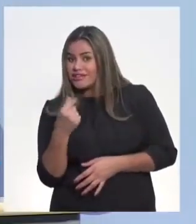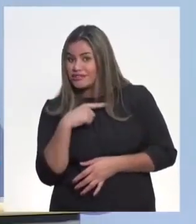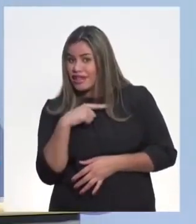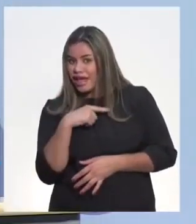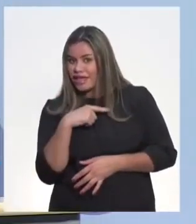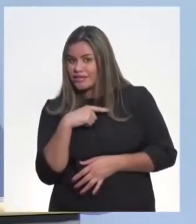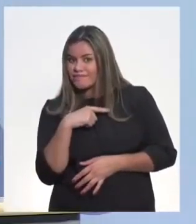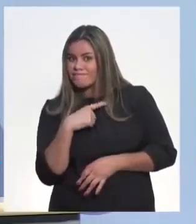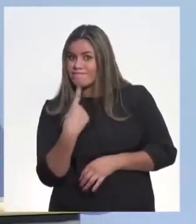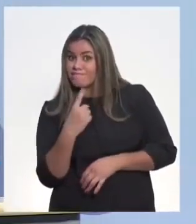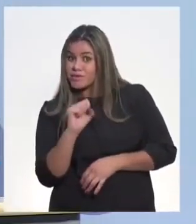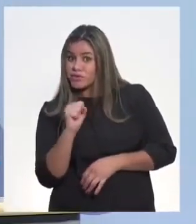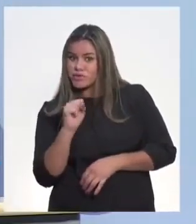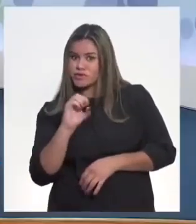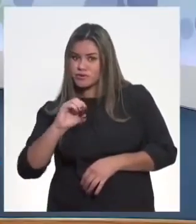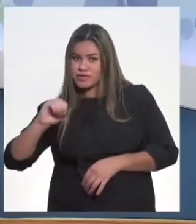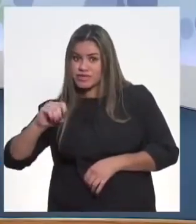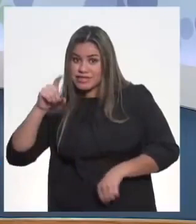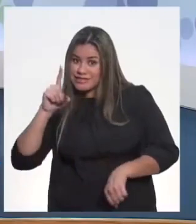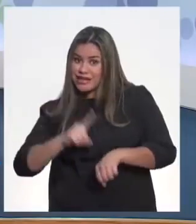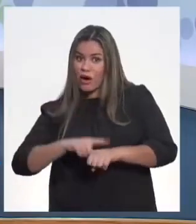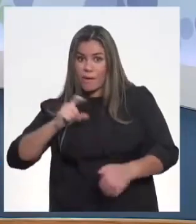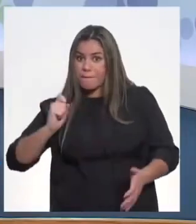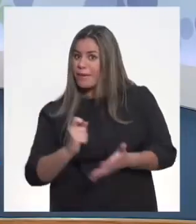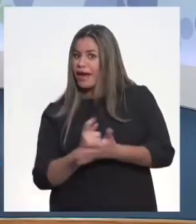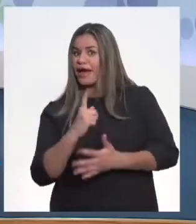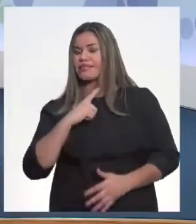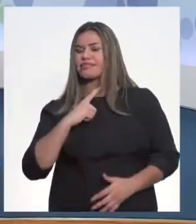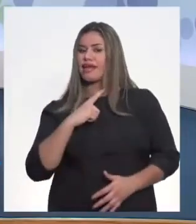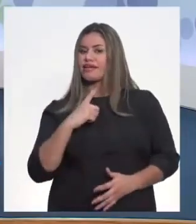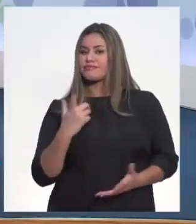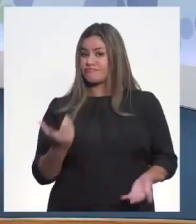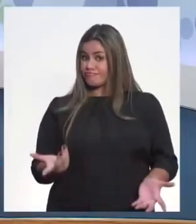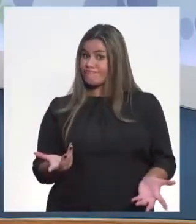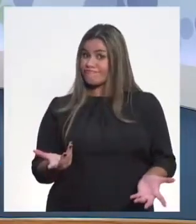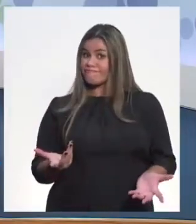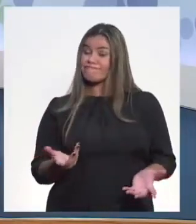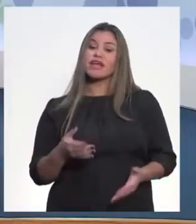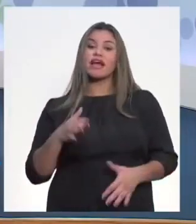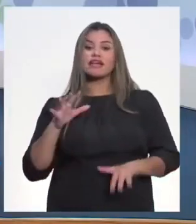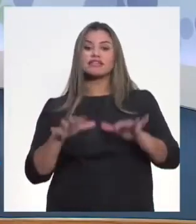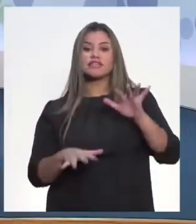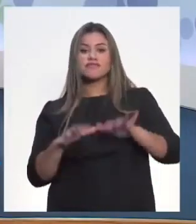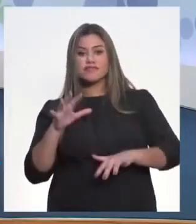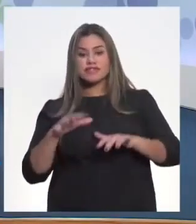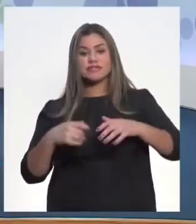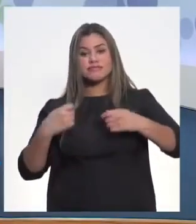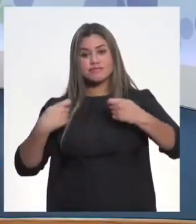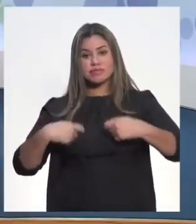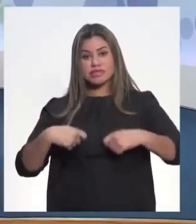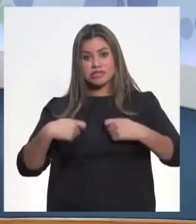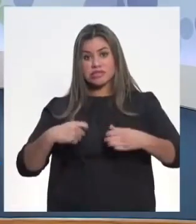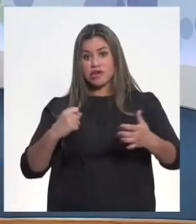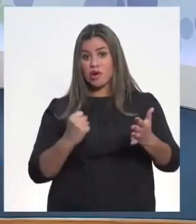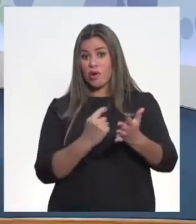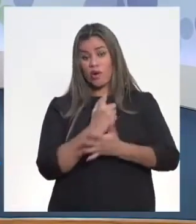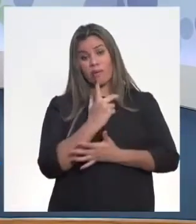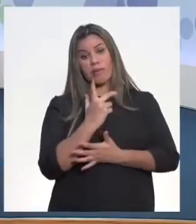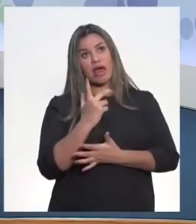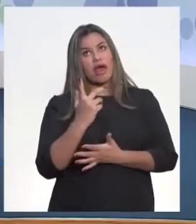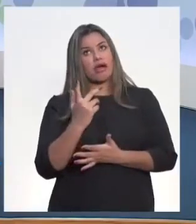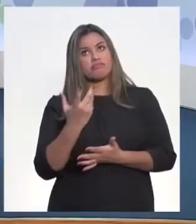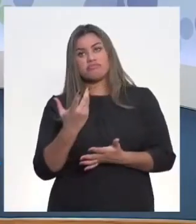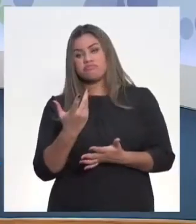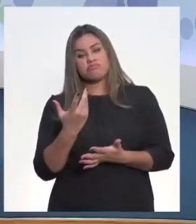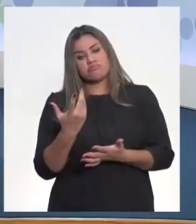tem aquele valor naquele instante para pagar, e às vezes você, para ter um determinado bem ou alguma coisa, no caso o celular,